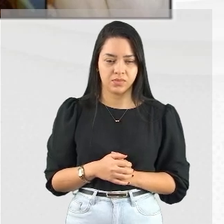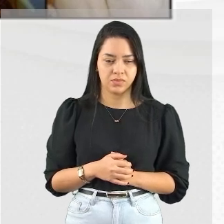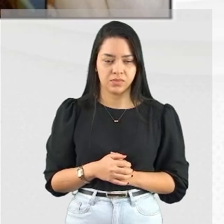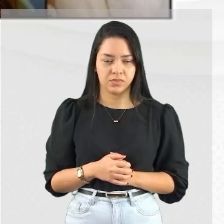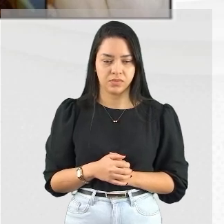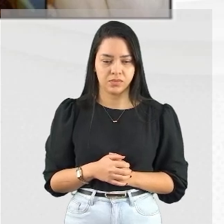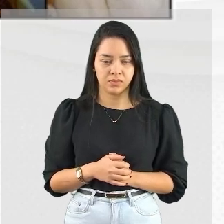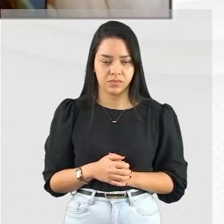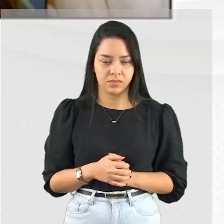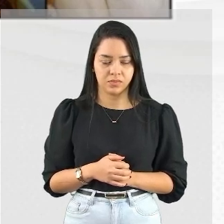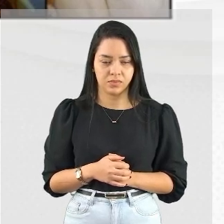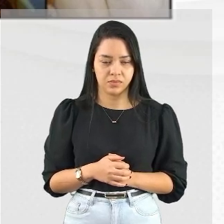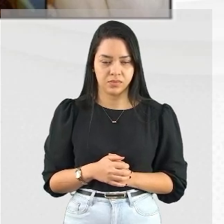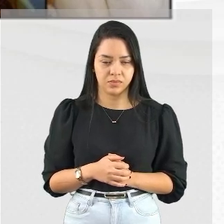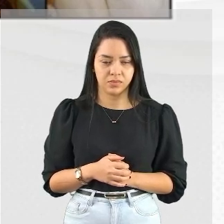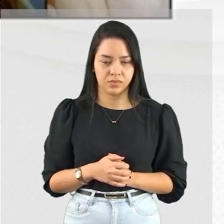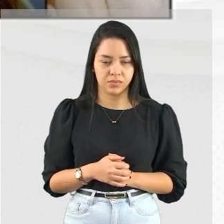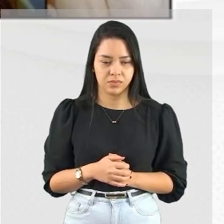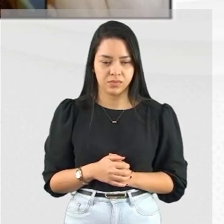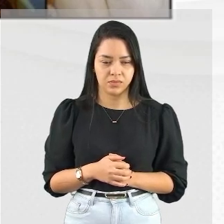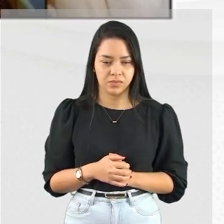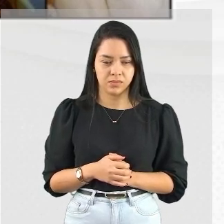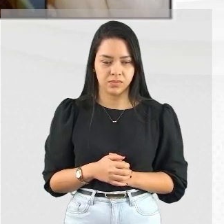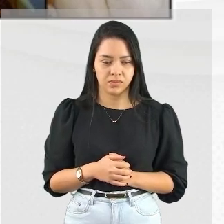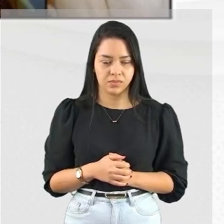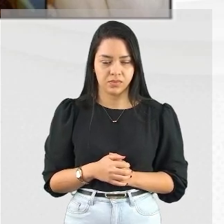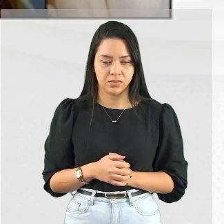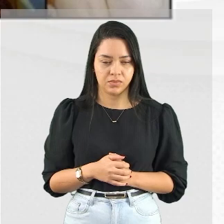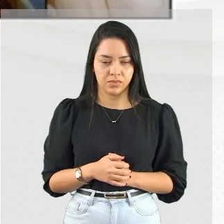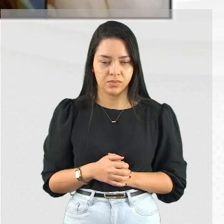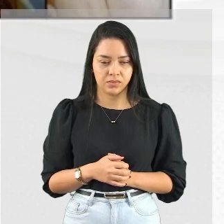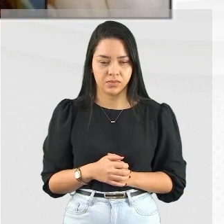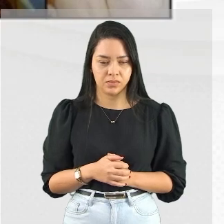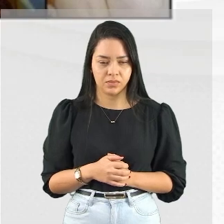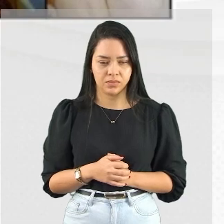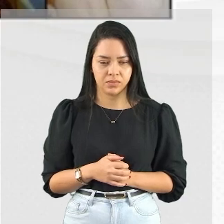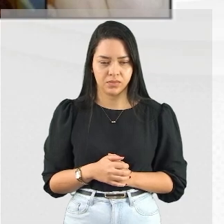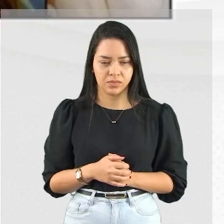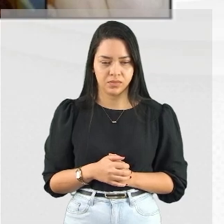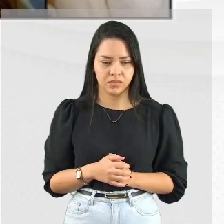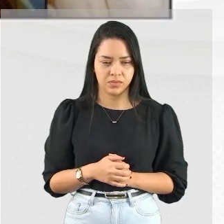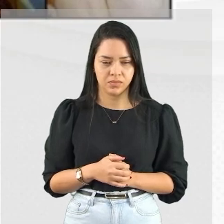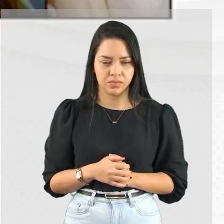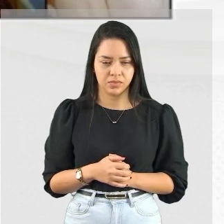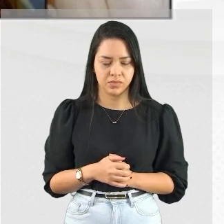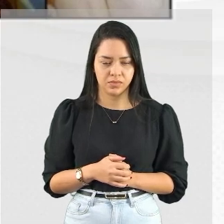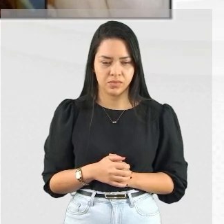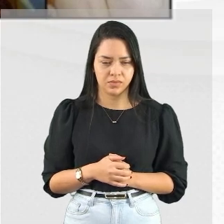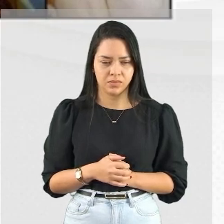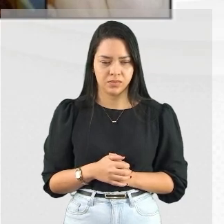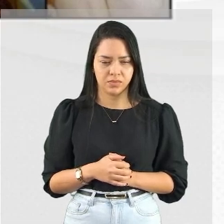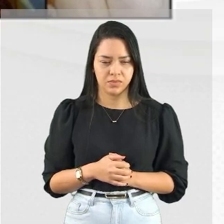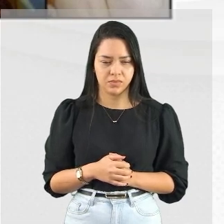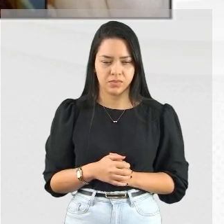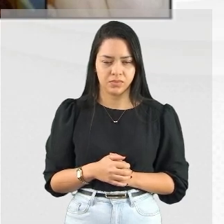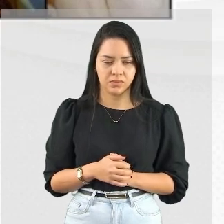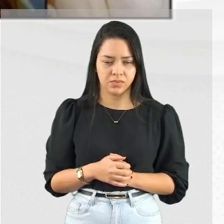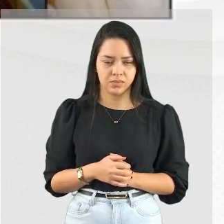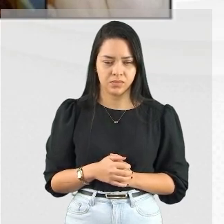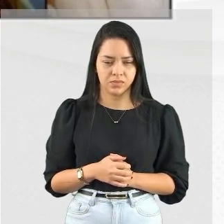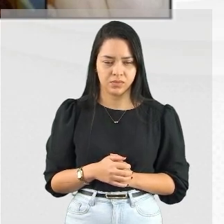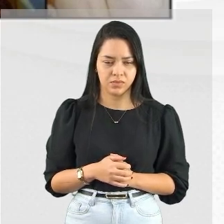Bzão, Bzinho, Bzinho. Eu tenho Azão, Azinho,